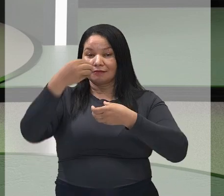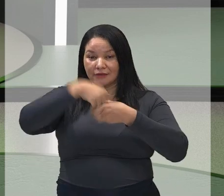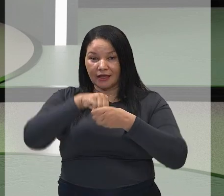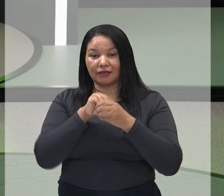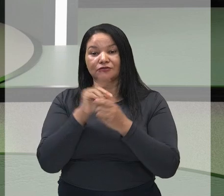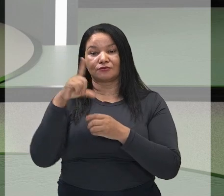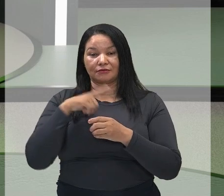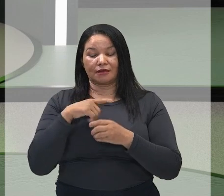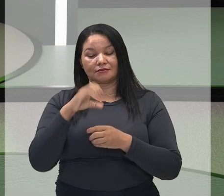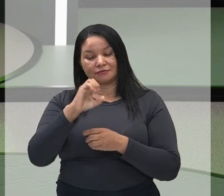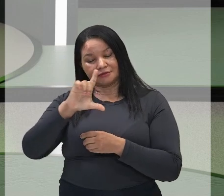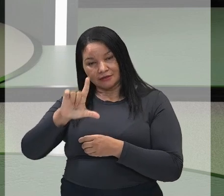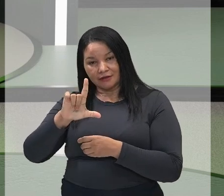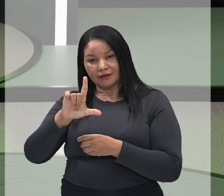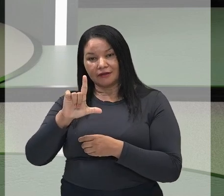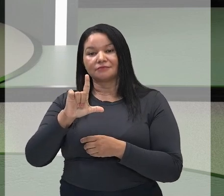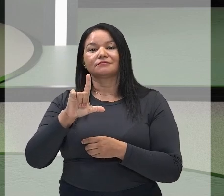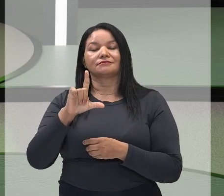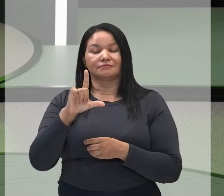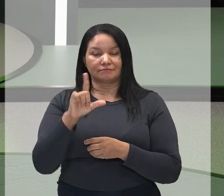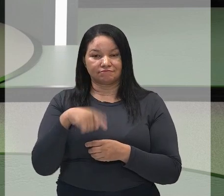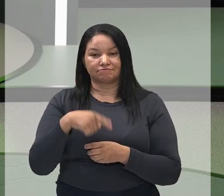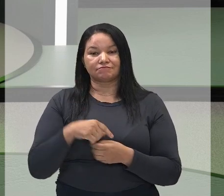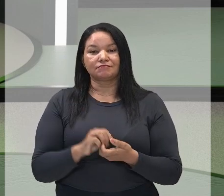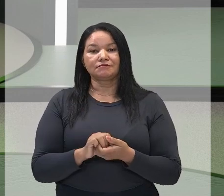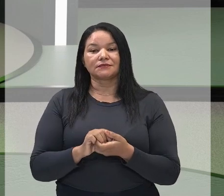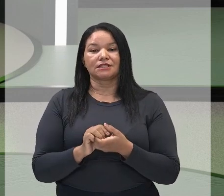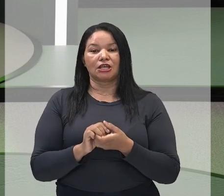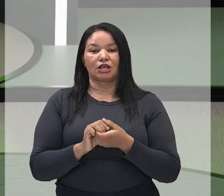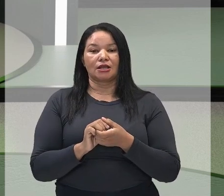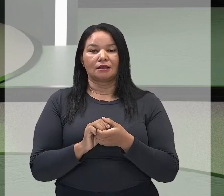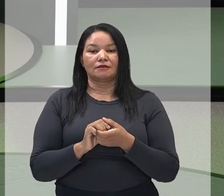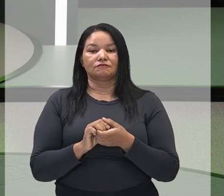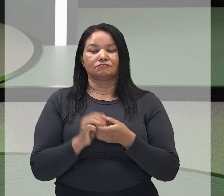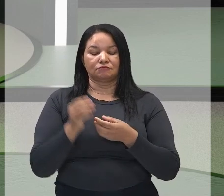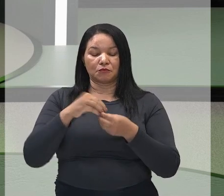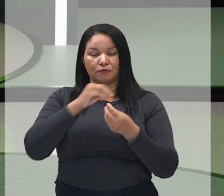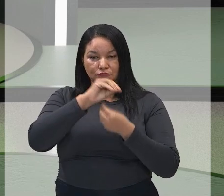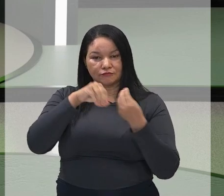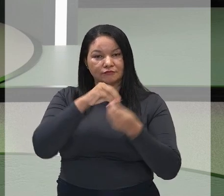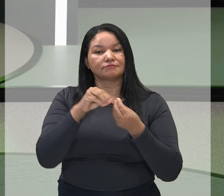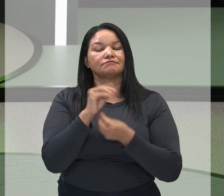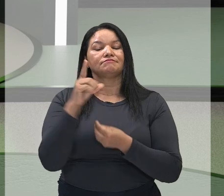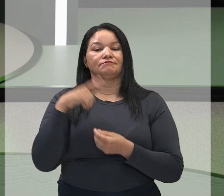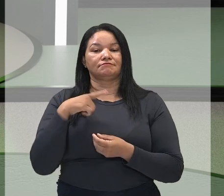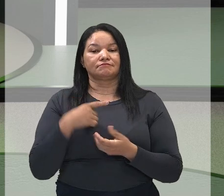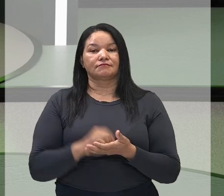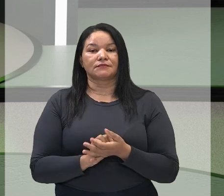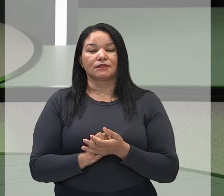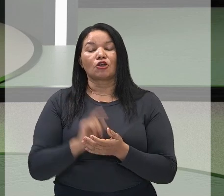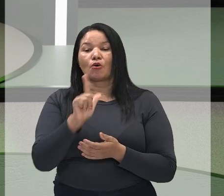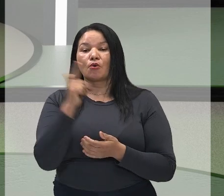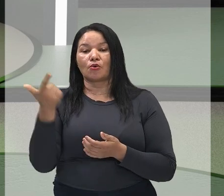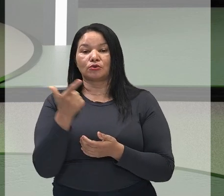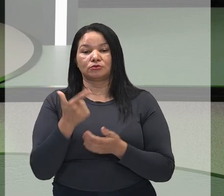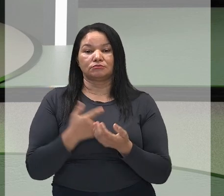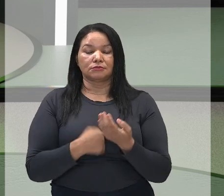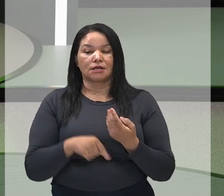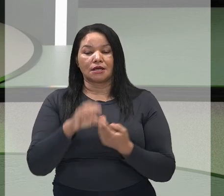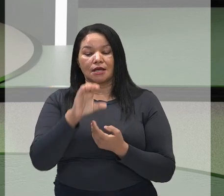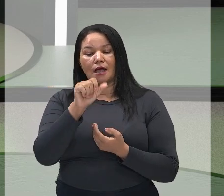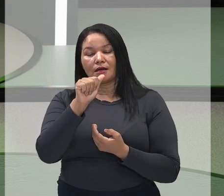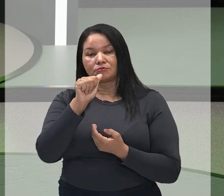está presente nesse composto, né, na fabricação desse composto. Tá? Carbonato de cálcio também. Ele